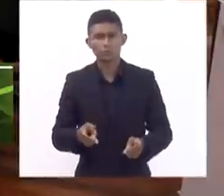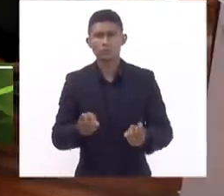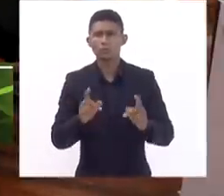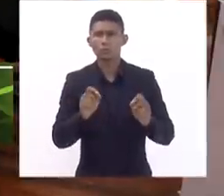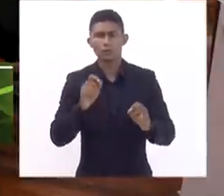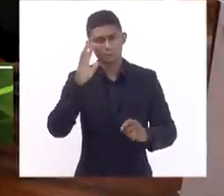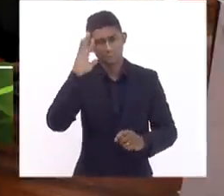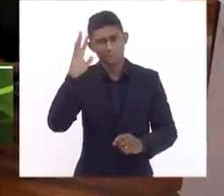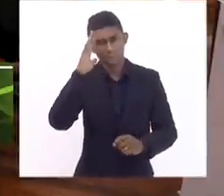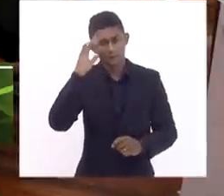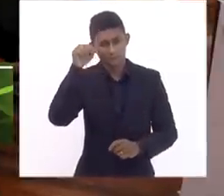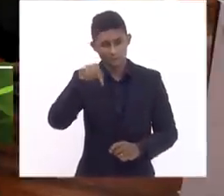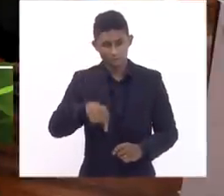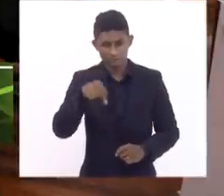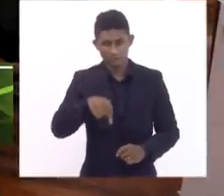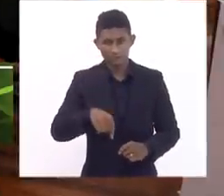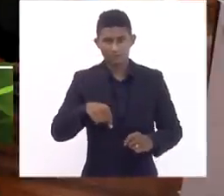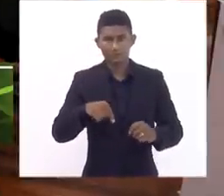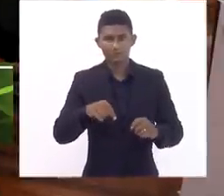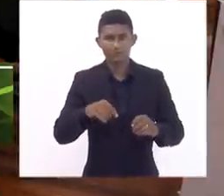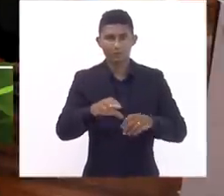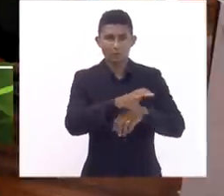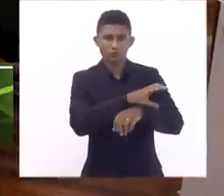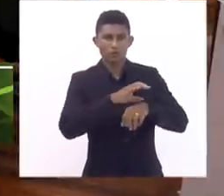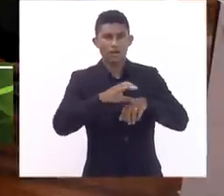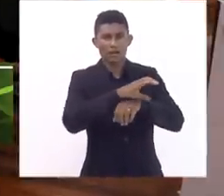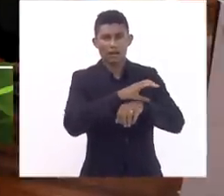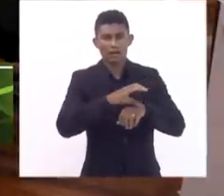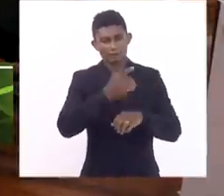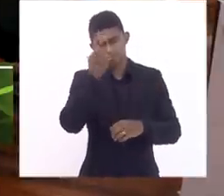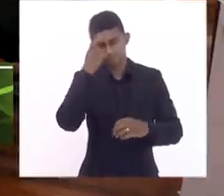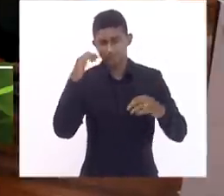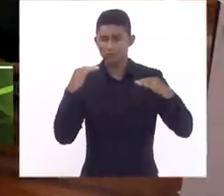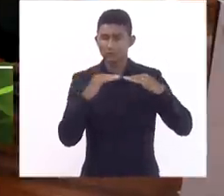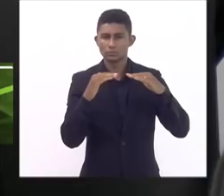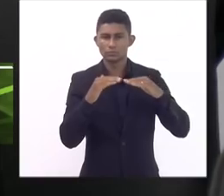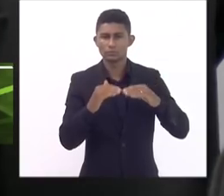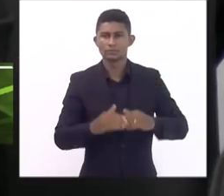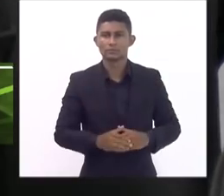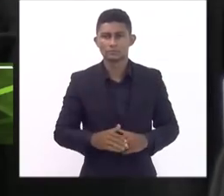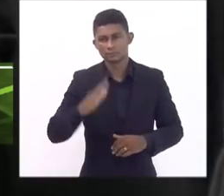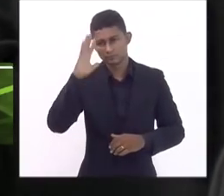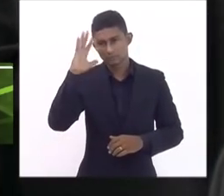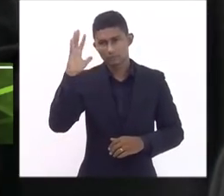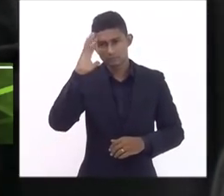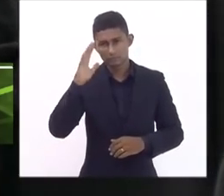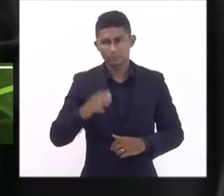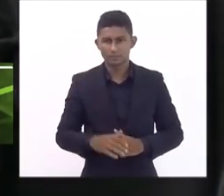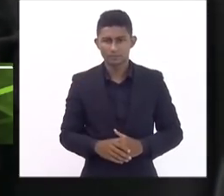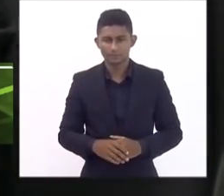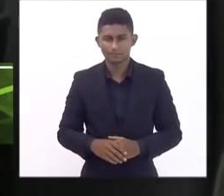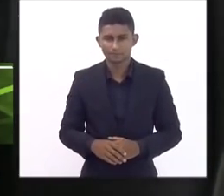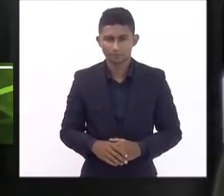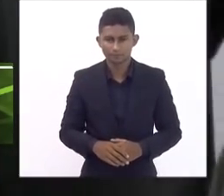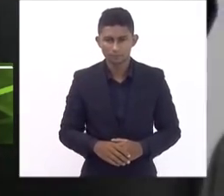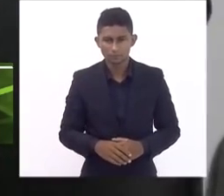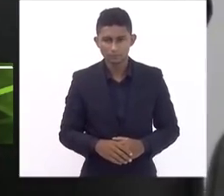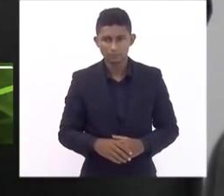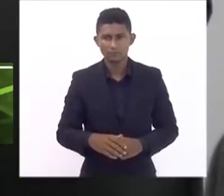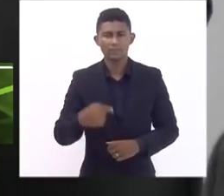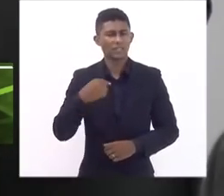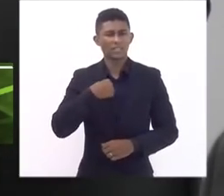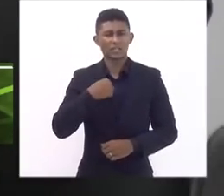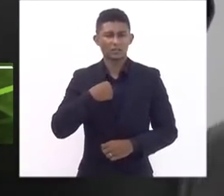que pensa o parlamento na forma, na constitucionalidade, eu poderia, de alguma maneira, deputado Paulo, usar para já matar